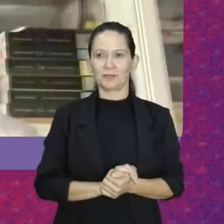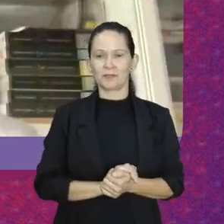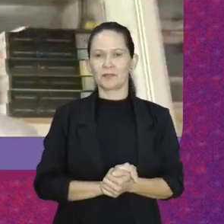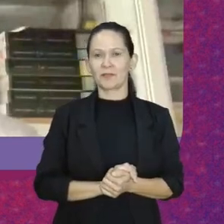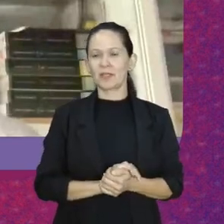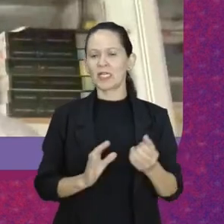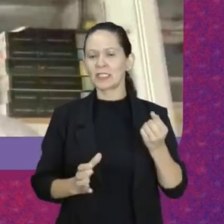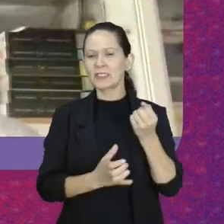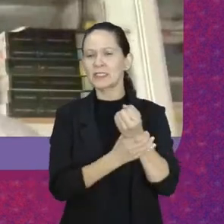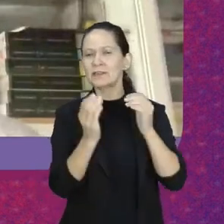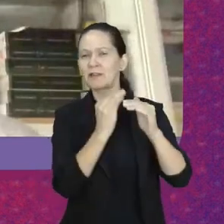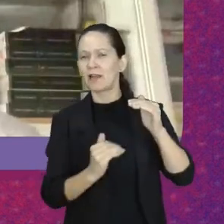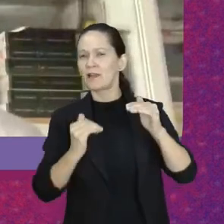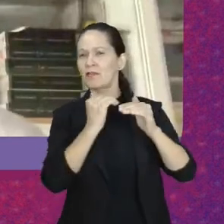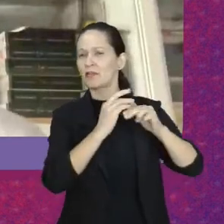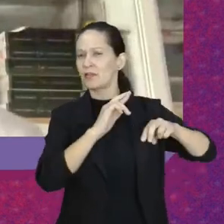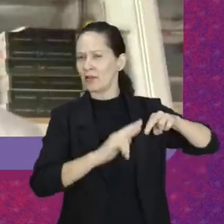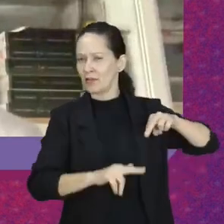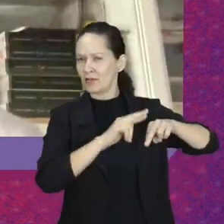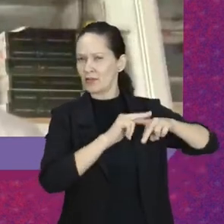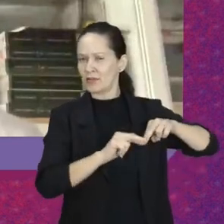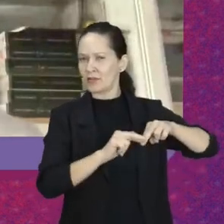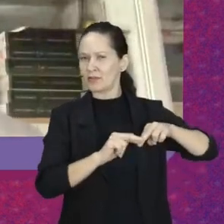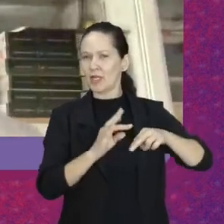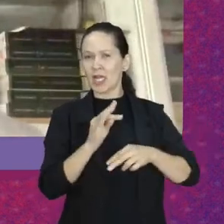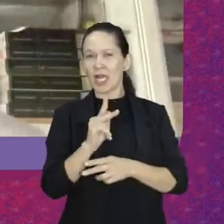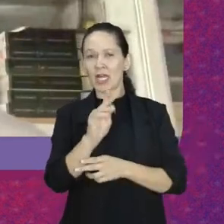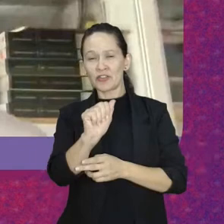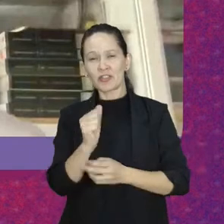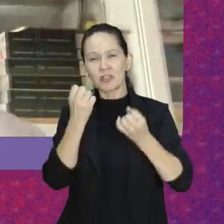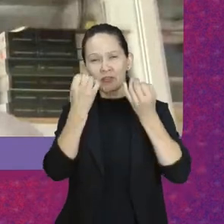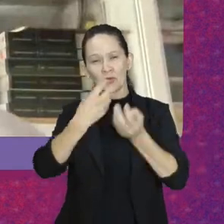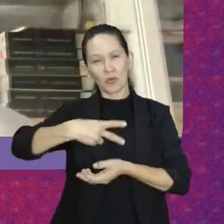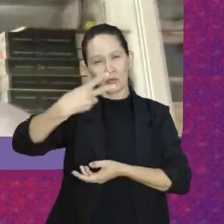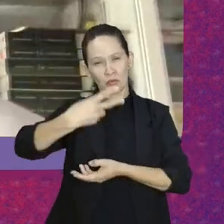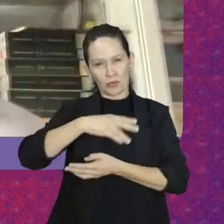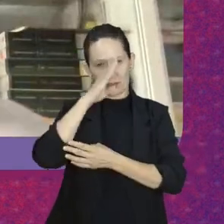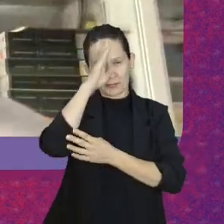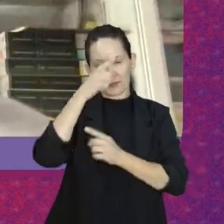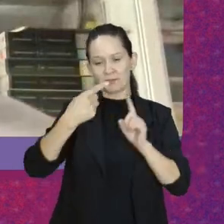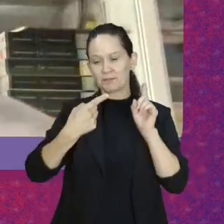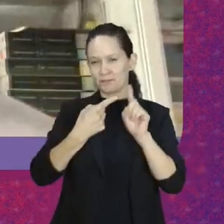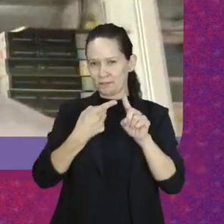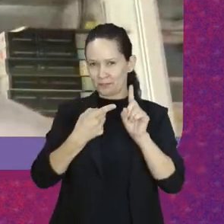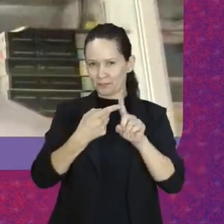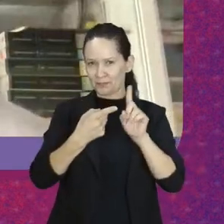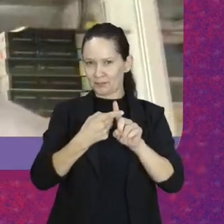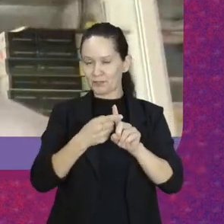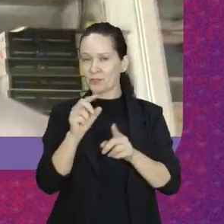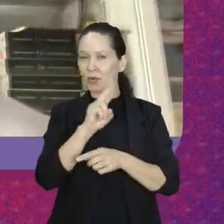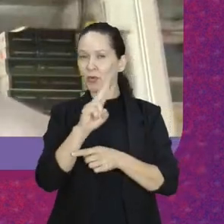Assegurando a igualdade de gênero. A Tica nos falou de 2 princípios. O primeiro princípio é o que ela